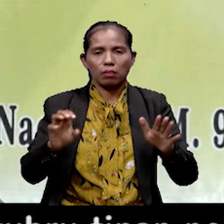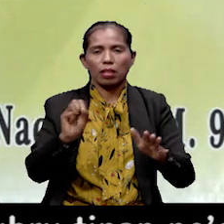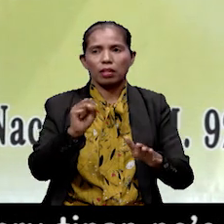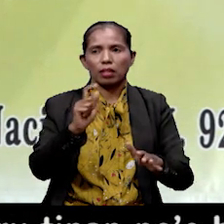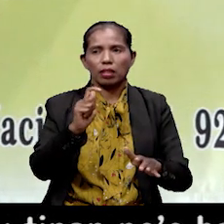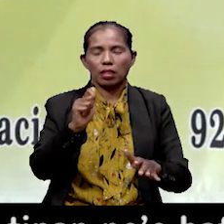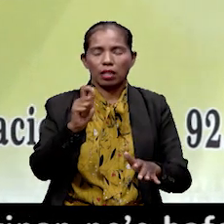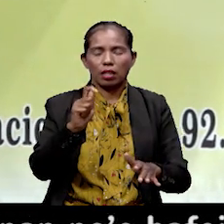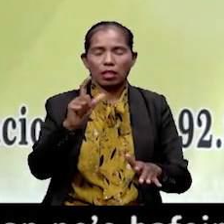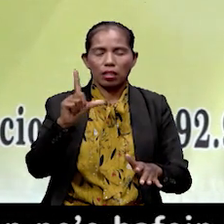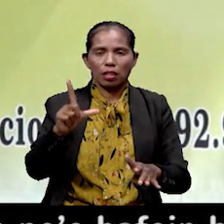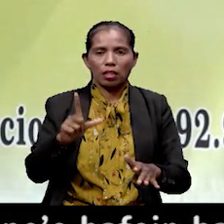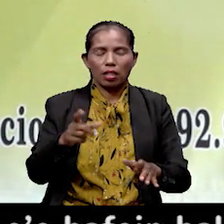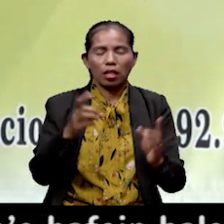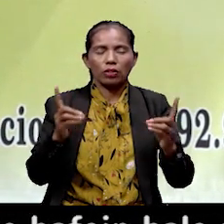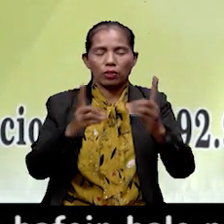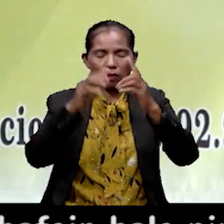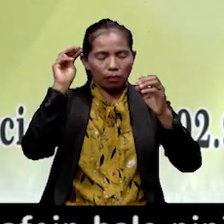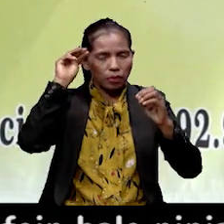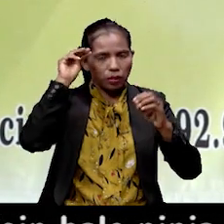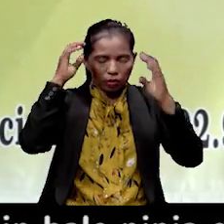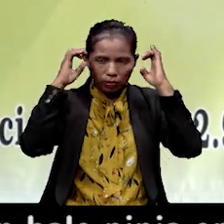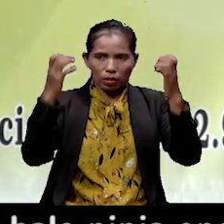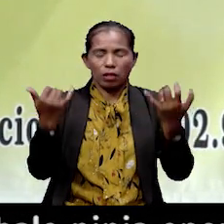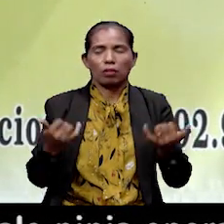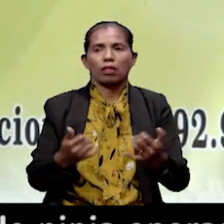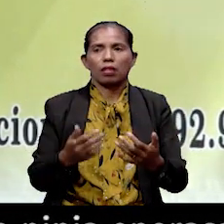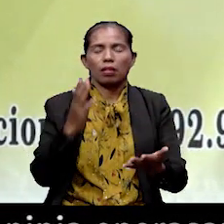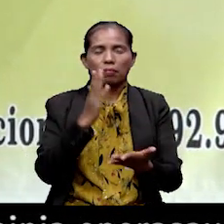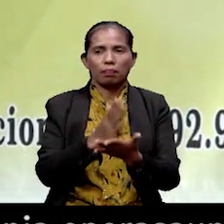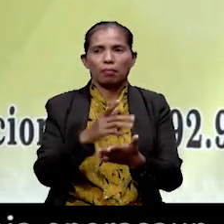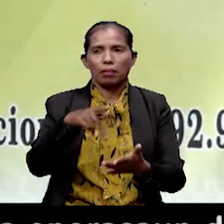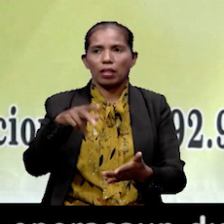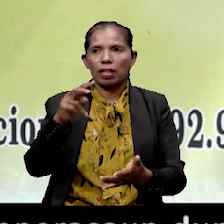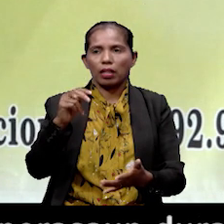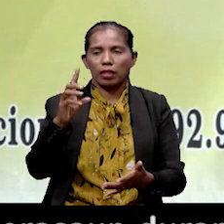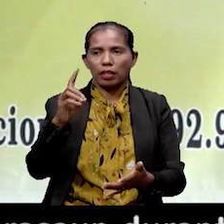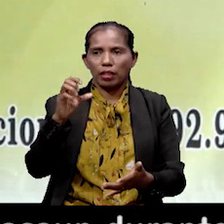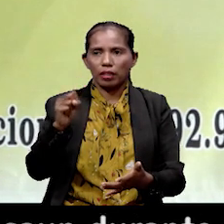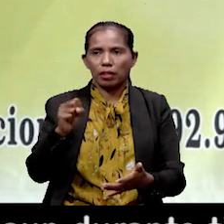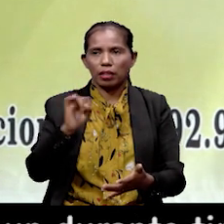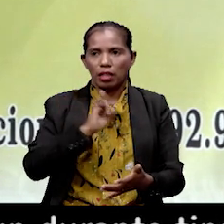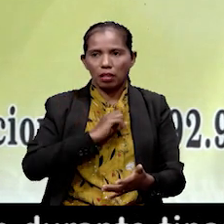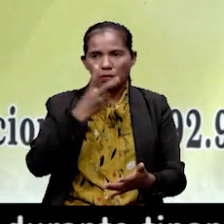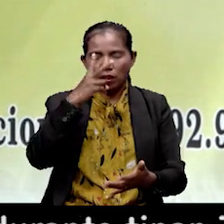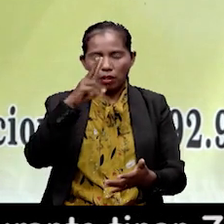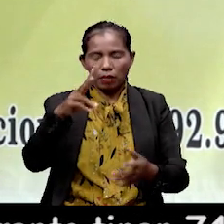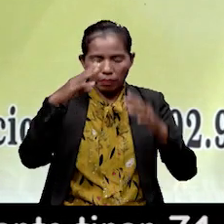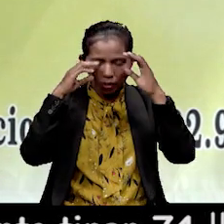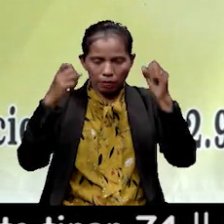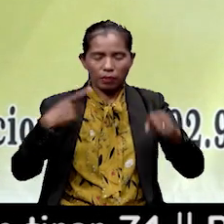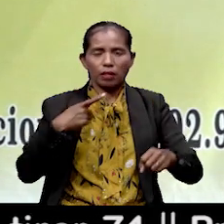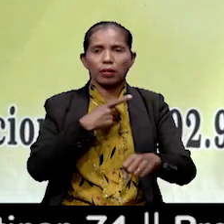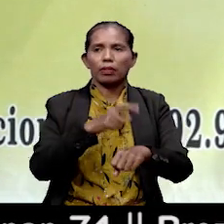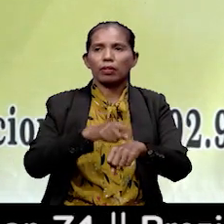hasoro fila fali ministro da educação. Babuat nebe maca coordenan PNDS nene. Hari te escola, hau ba inagura fo inda dafa presidente parlamento